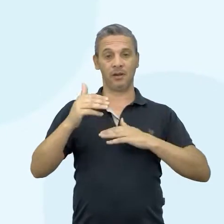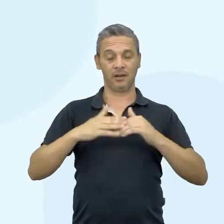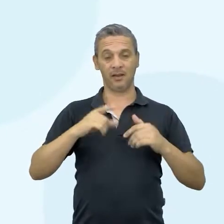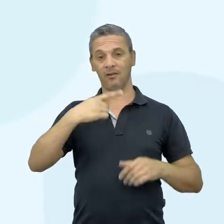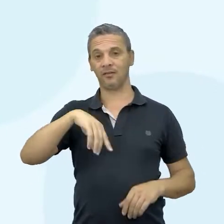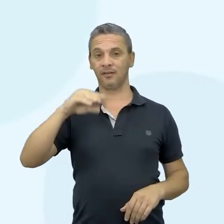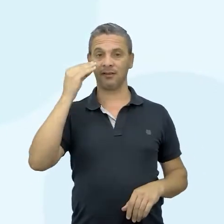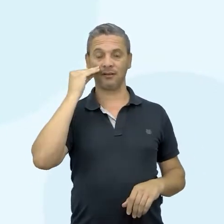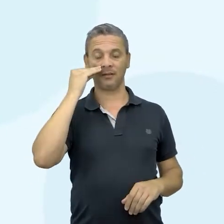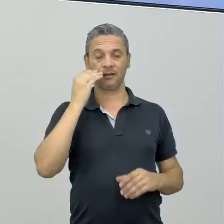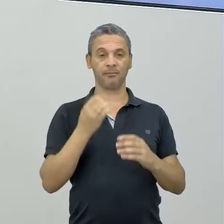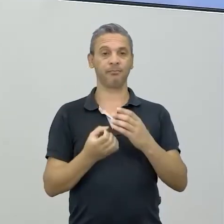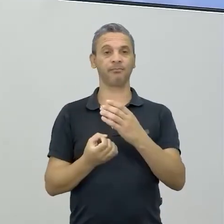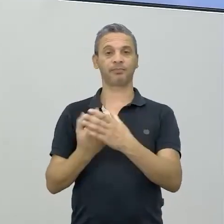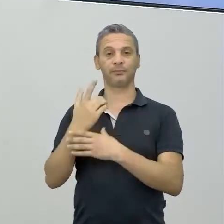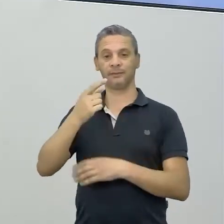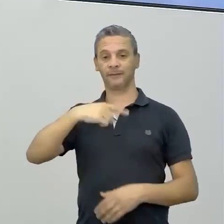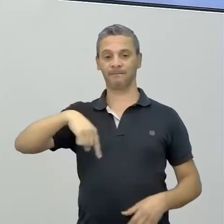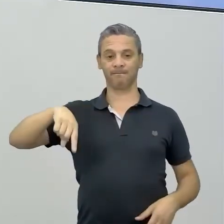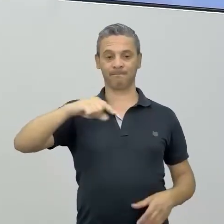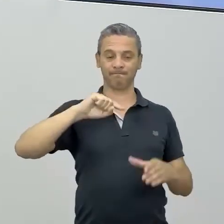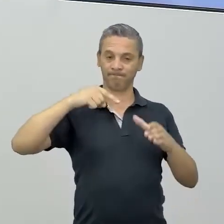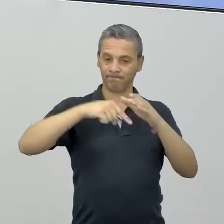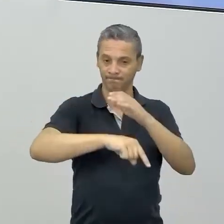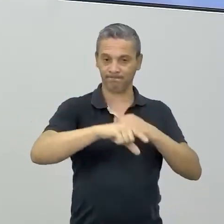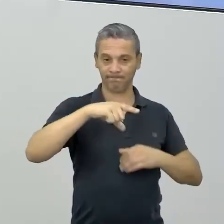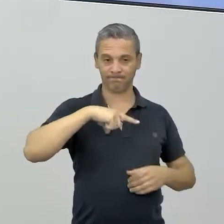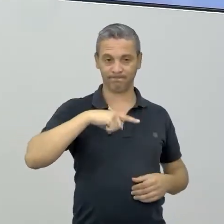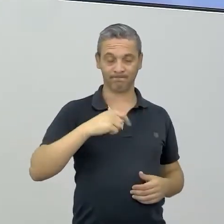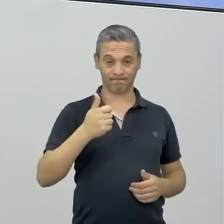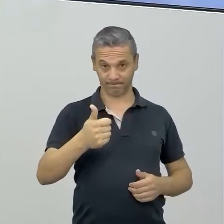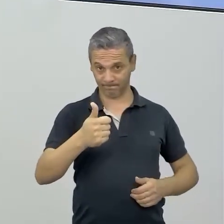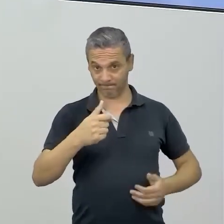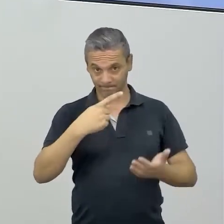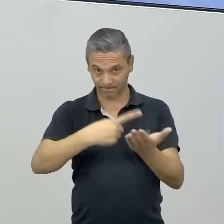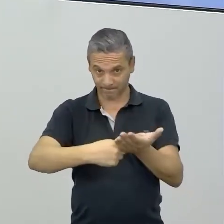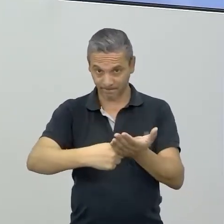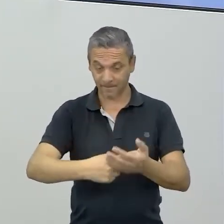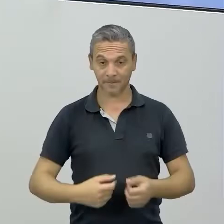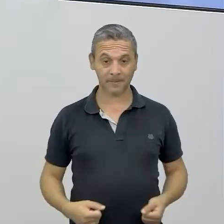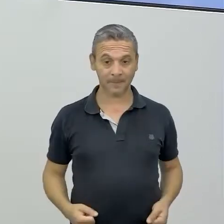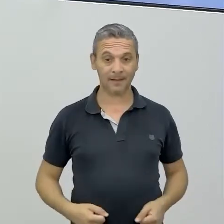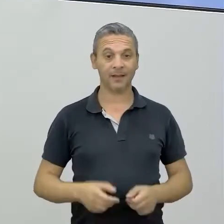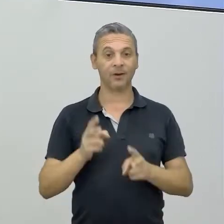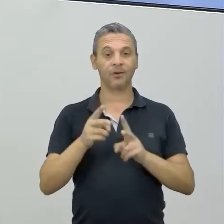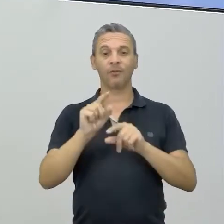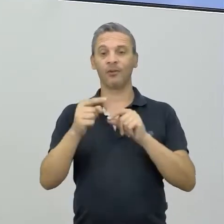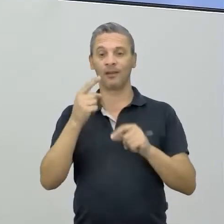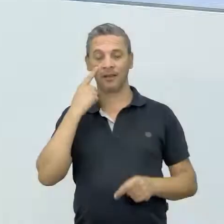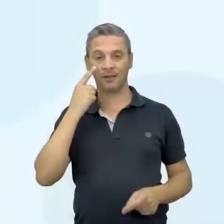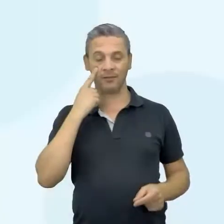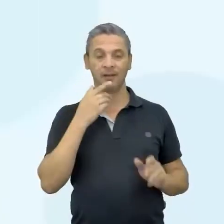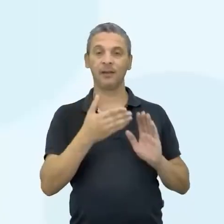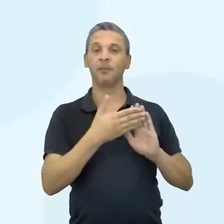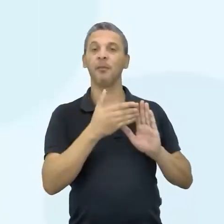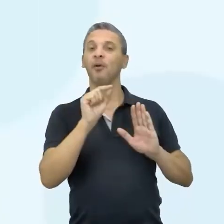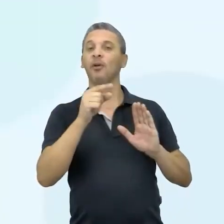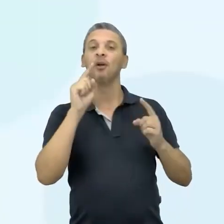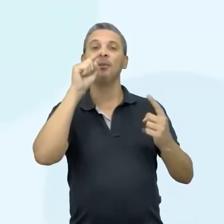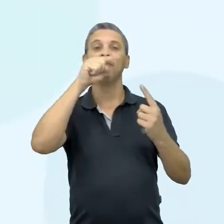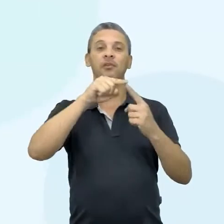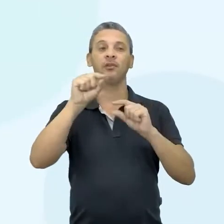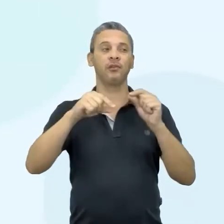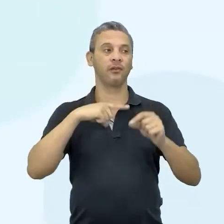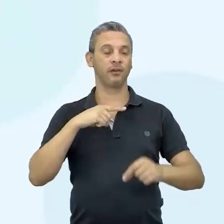tentando desenvolver e aprofundar aqui nas nossas aulas, beleza? Continuando, então, olha aí a nossa proposta e o objetivo da